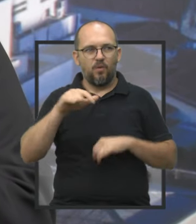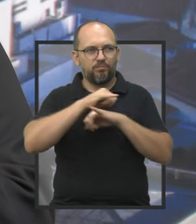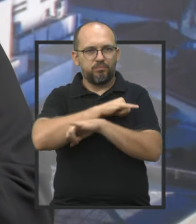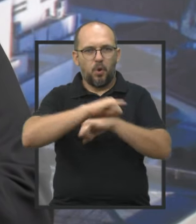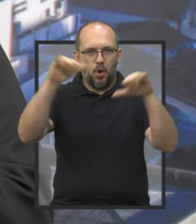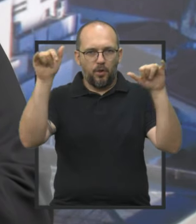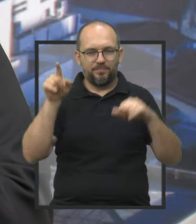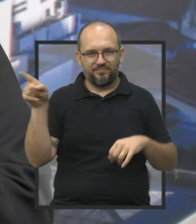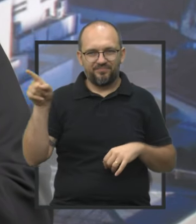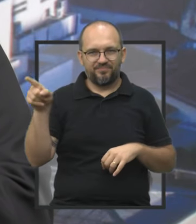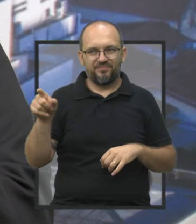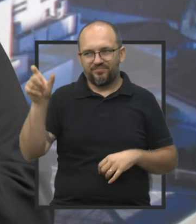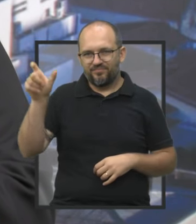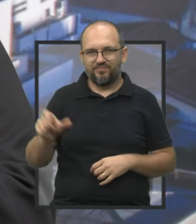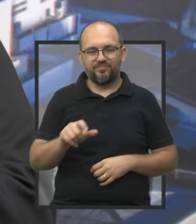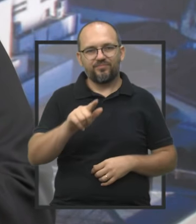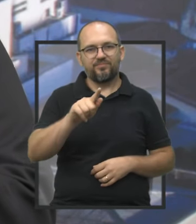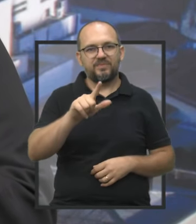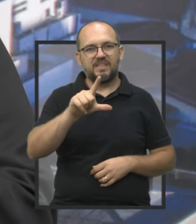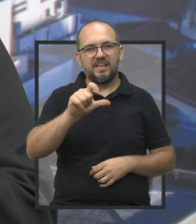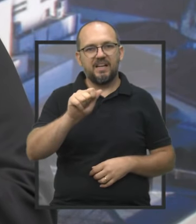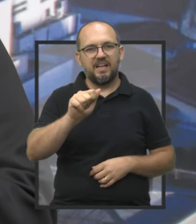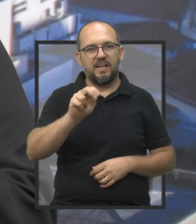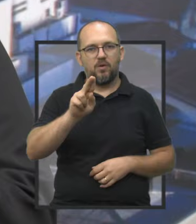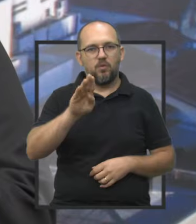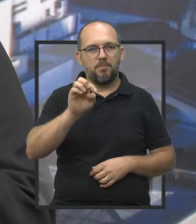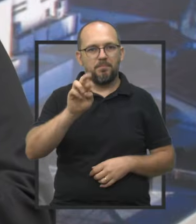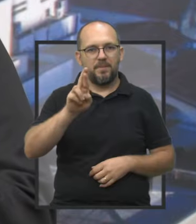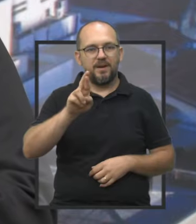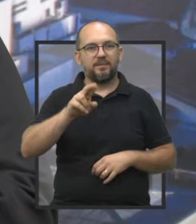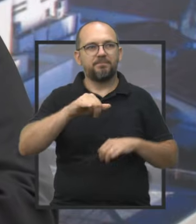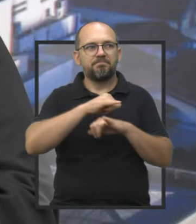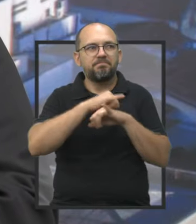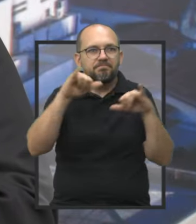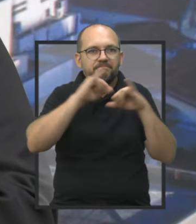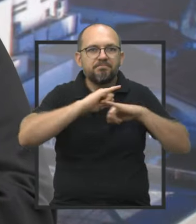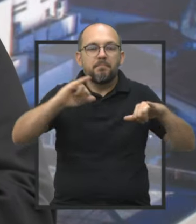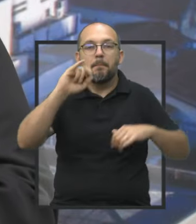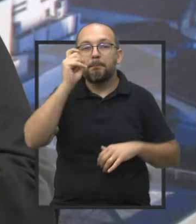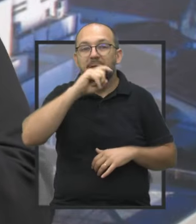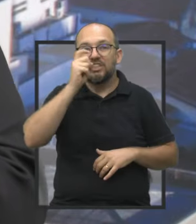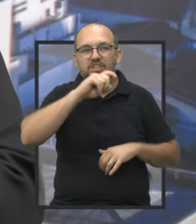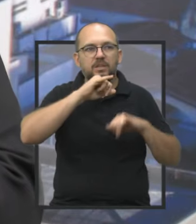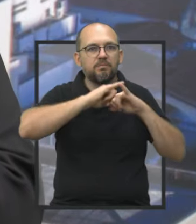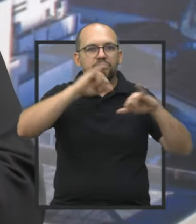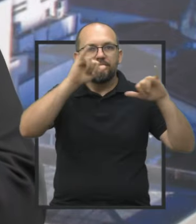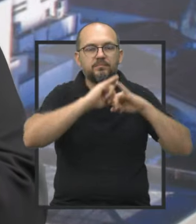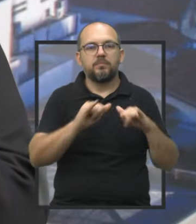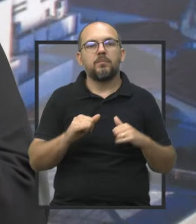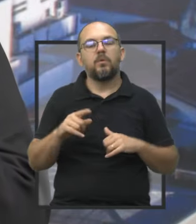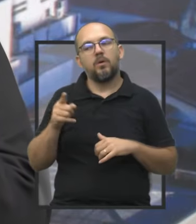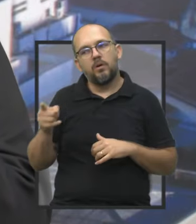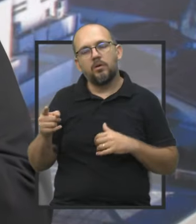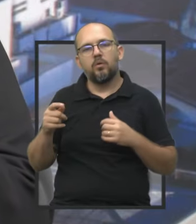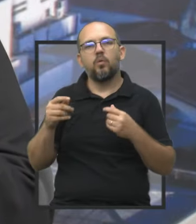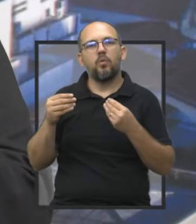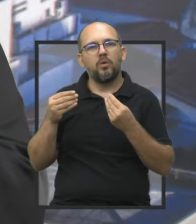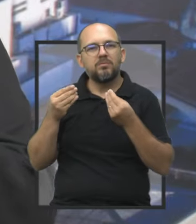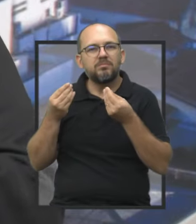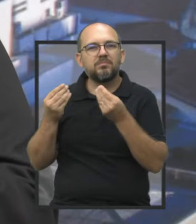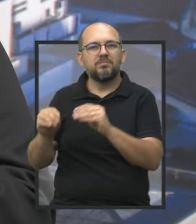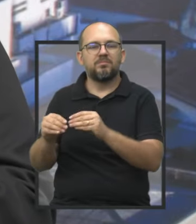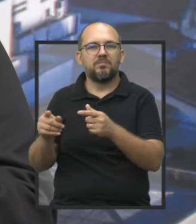aí, e que acabou contando algumas mentiras, né? O que descredibiliza a